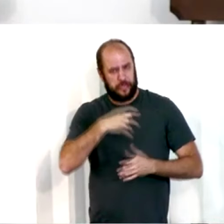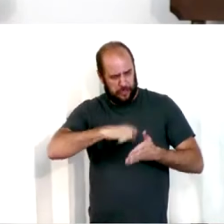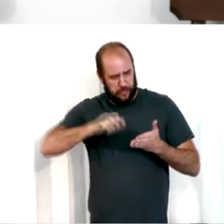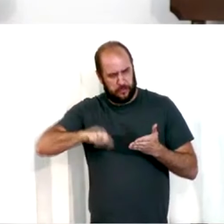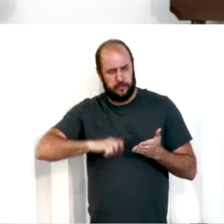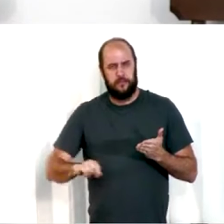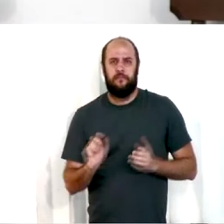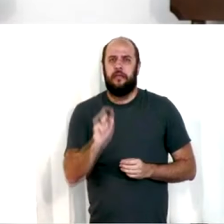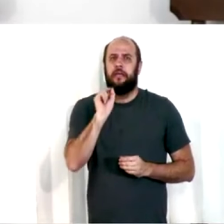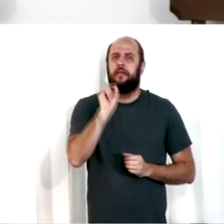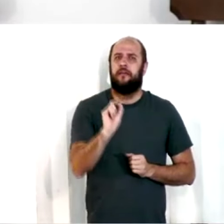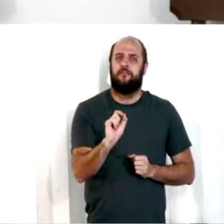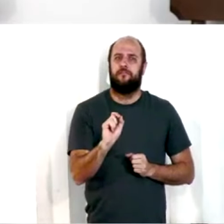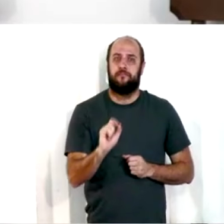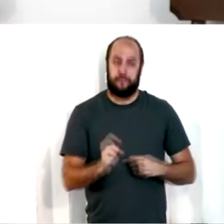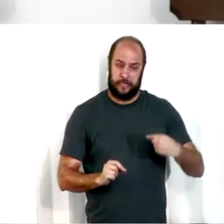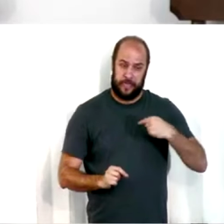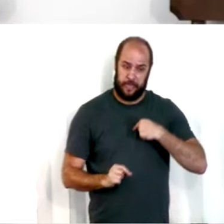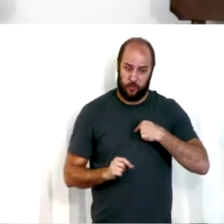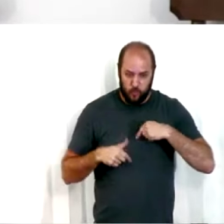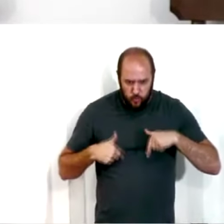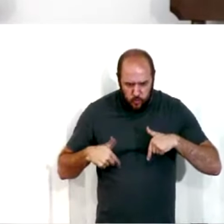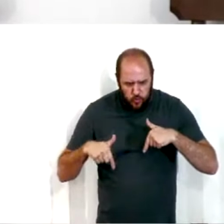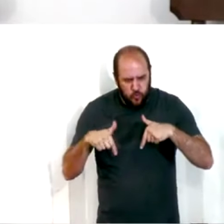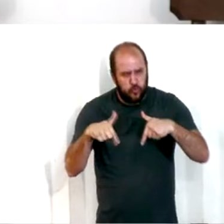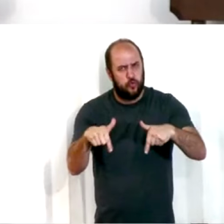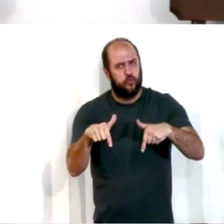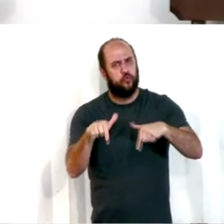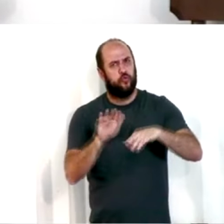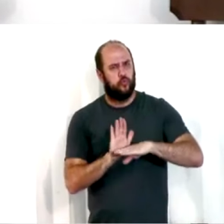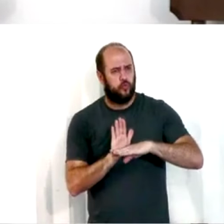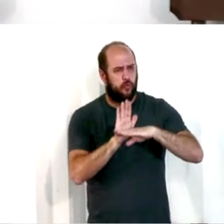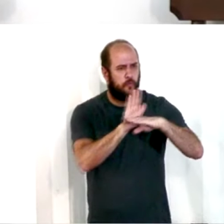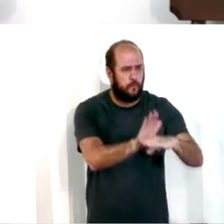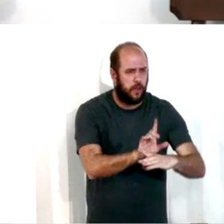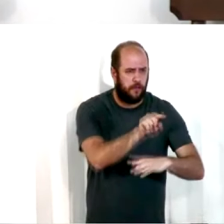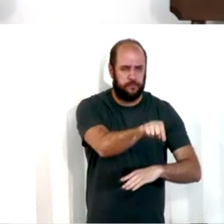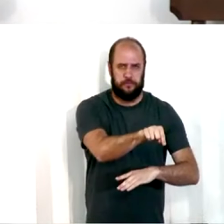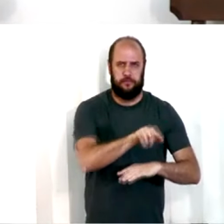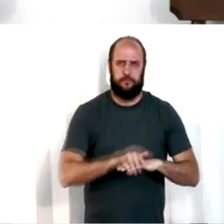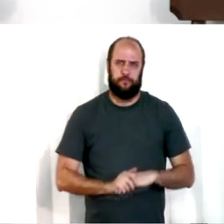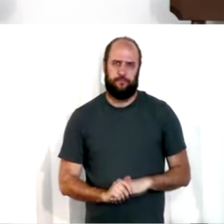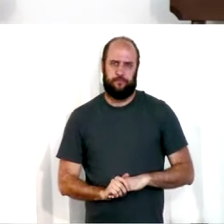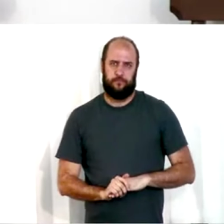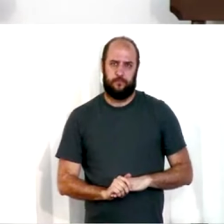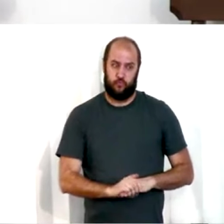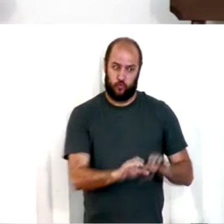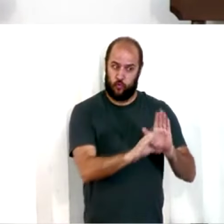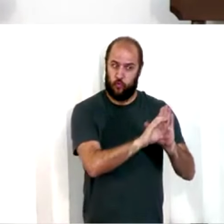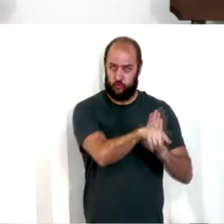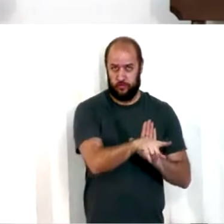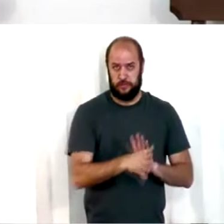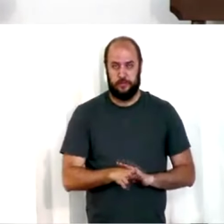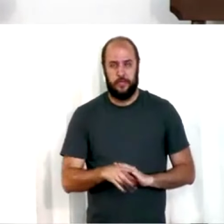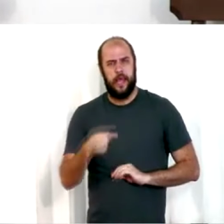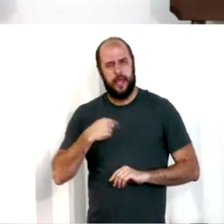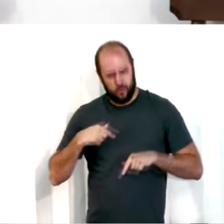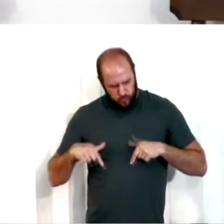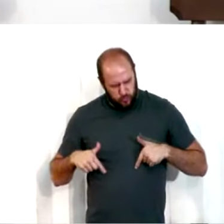é: eu luto em favor de vocês. Eu luto em favor